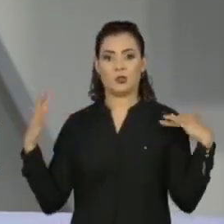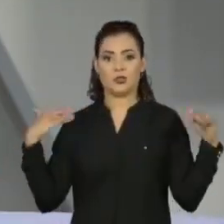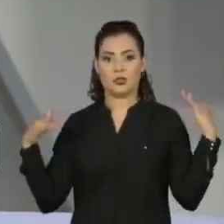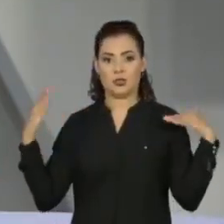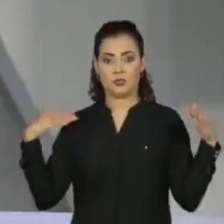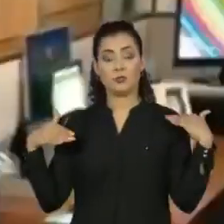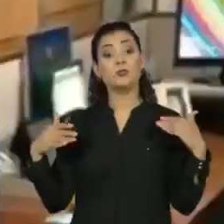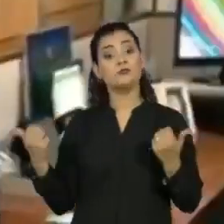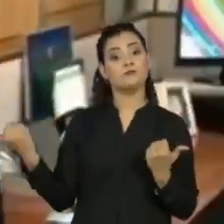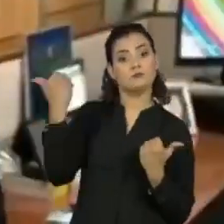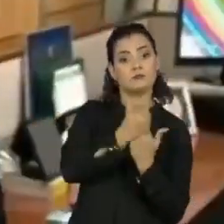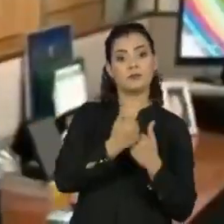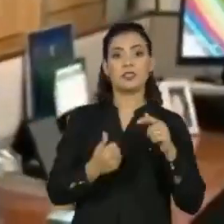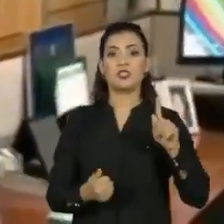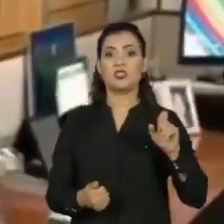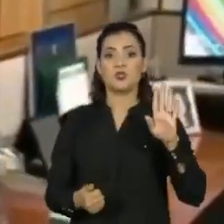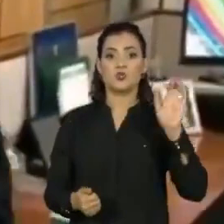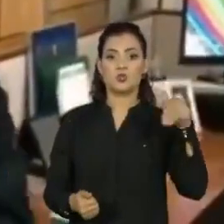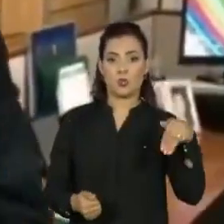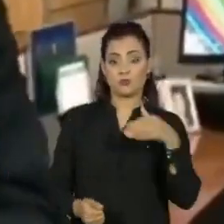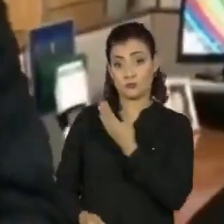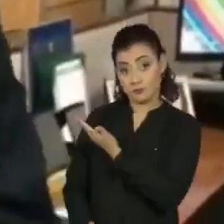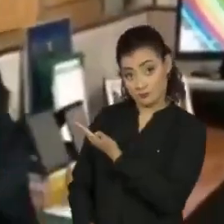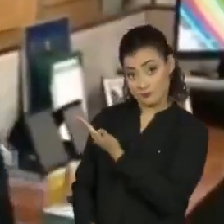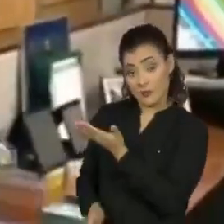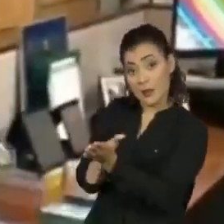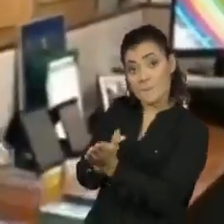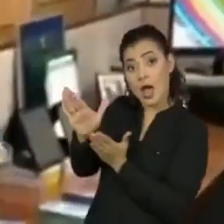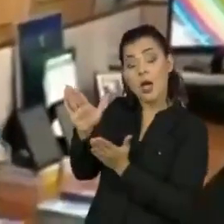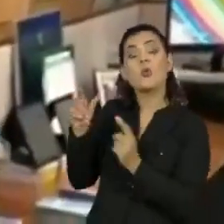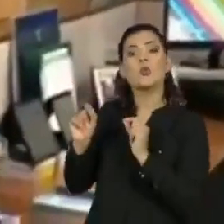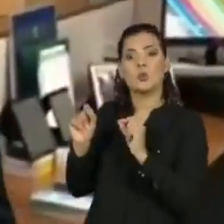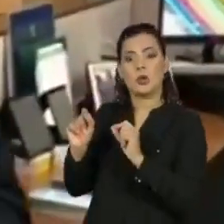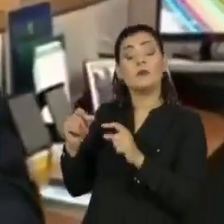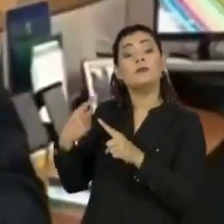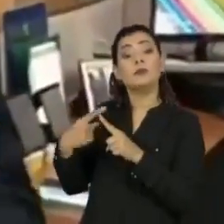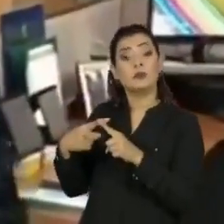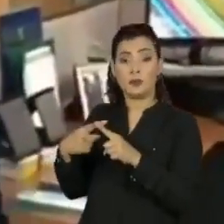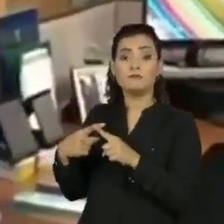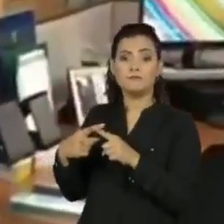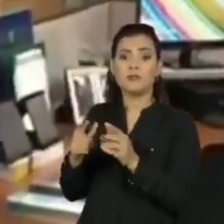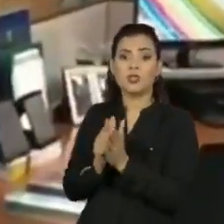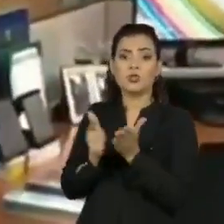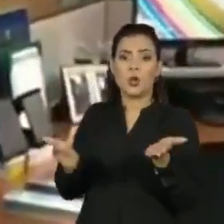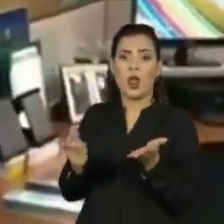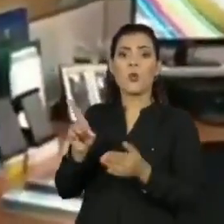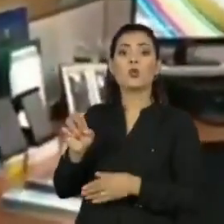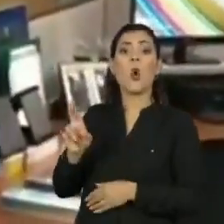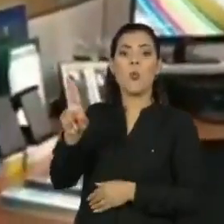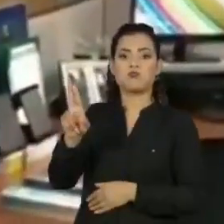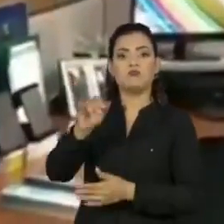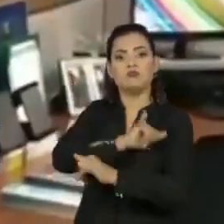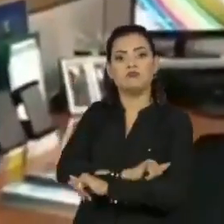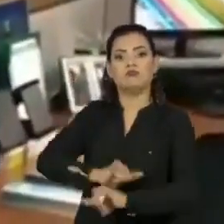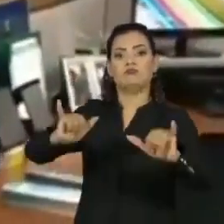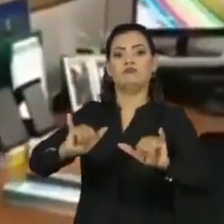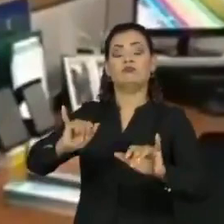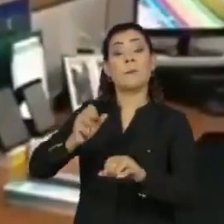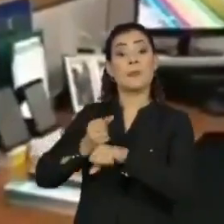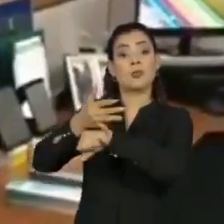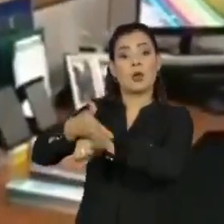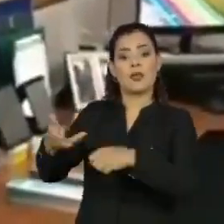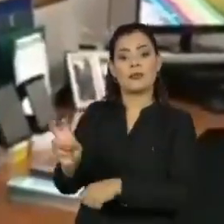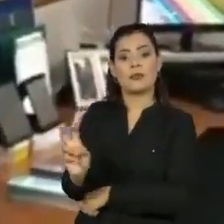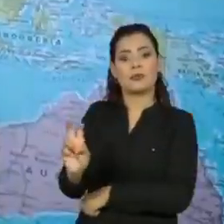Machado próximo no ministério com a demissão foi publicada a pedido no Diário Oficial da União na